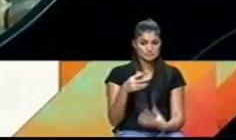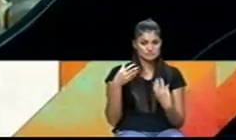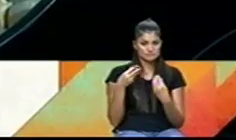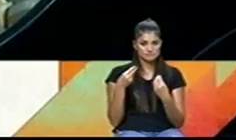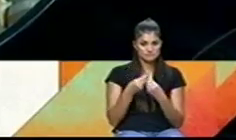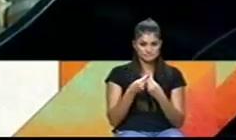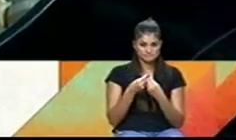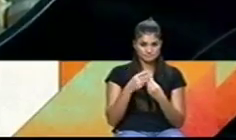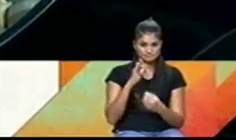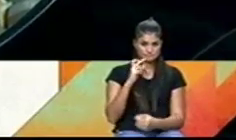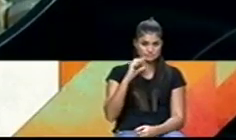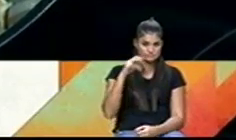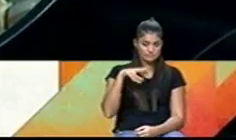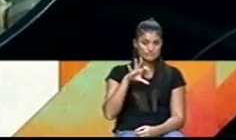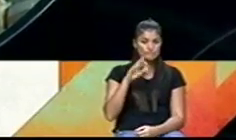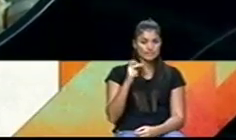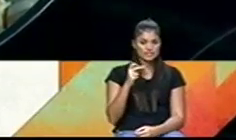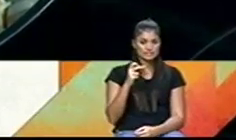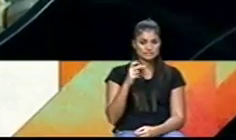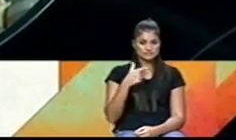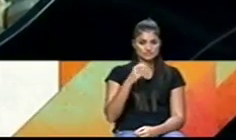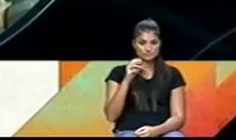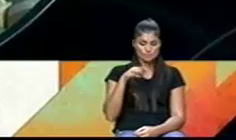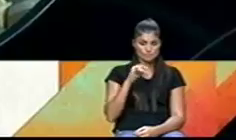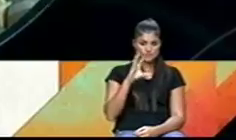umas folhinhas de tomilho. Tomilho fresco.